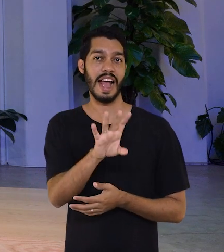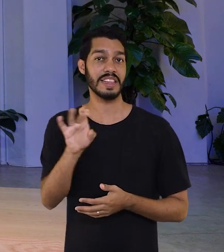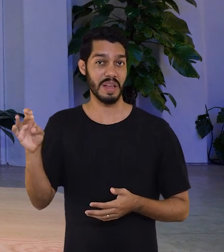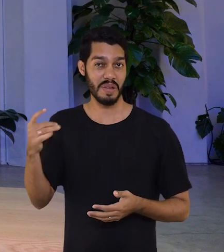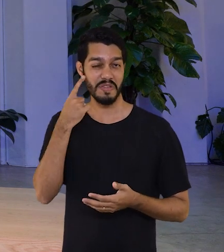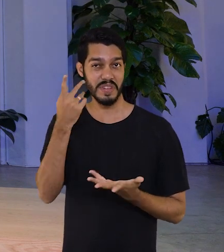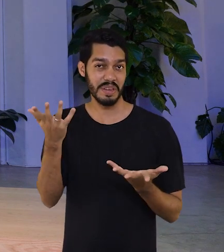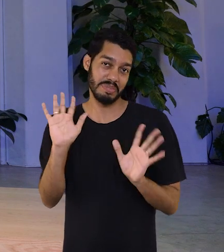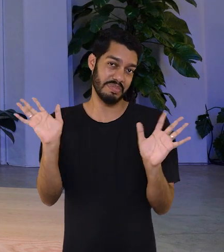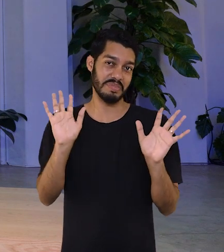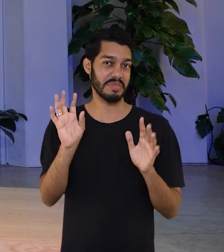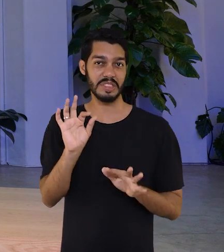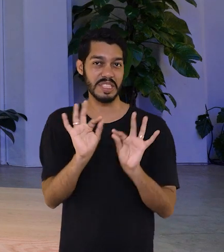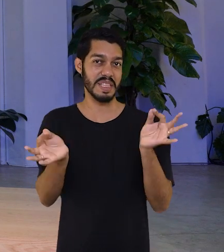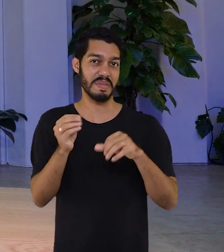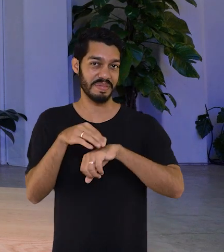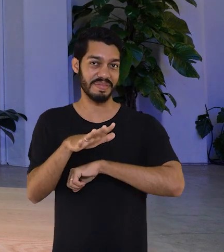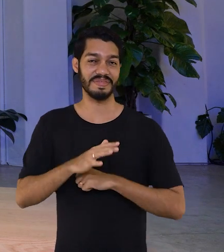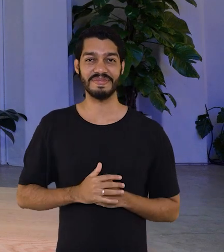mercado. Então, tá aí, ó, de nada.